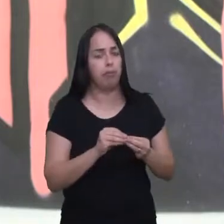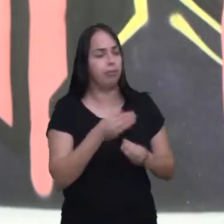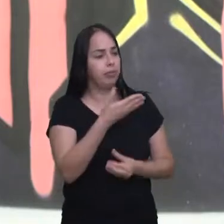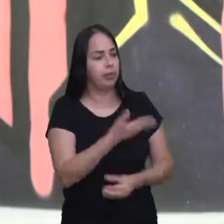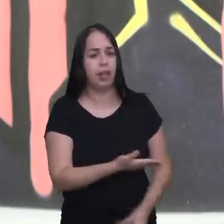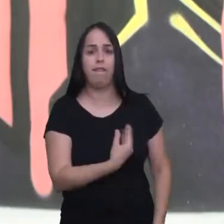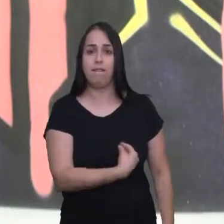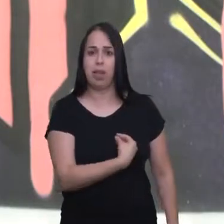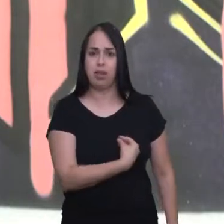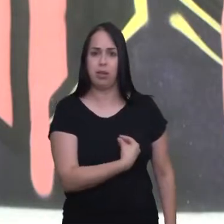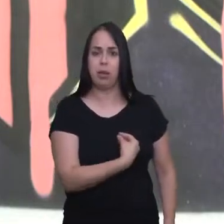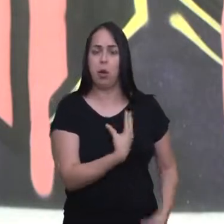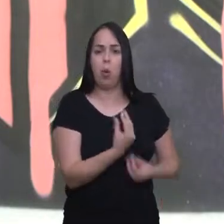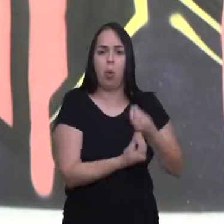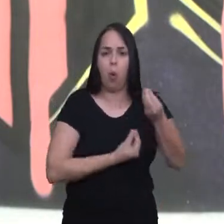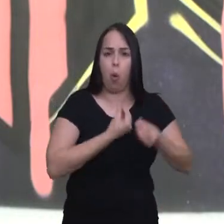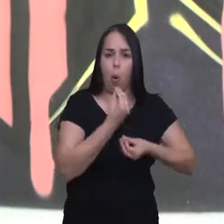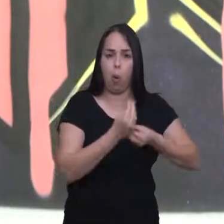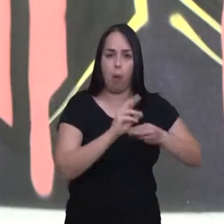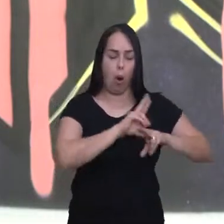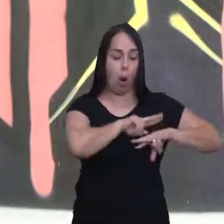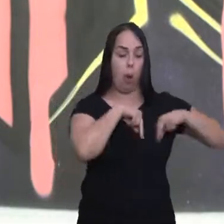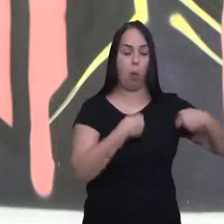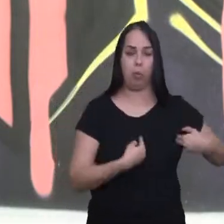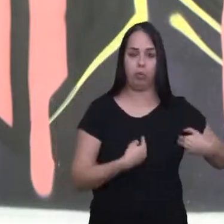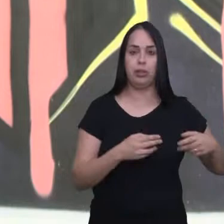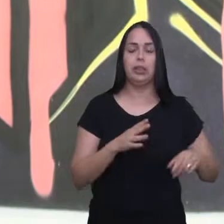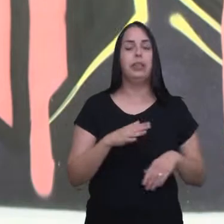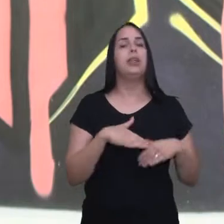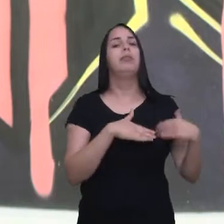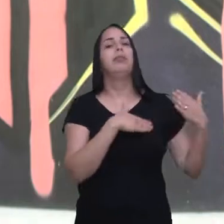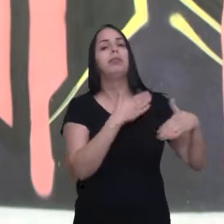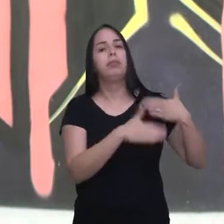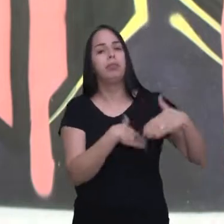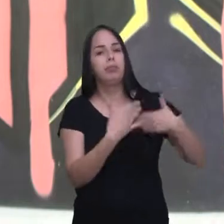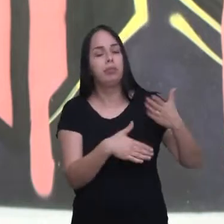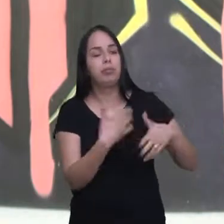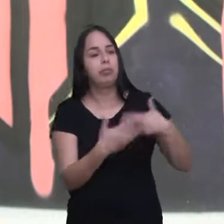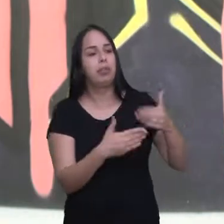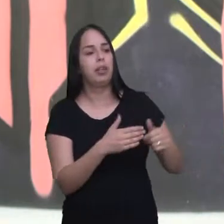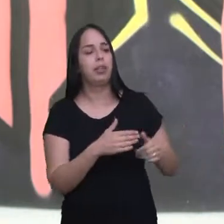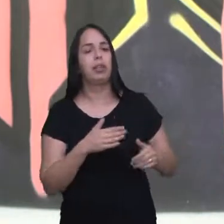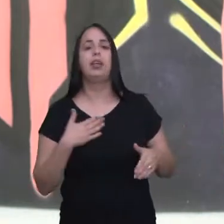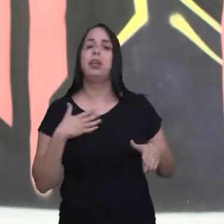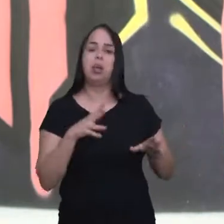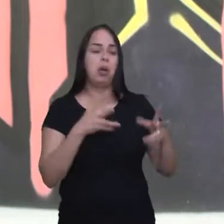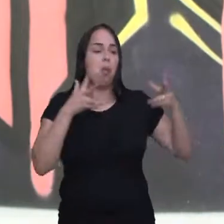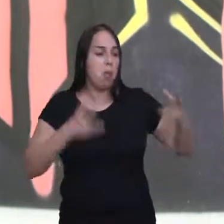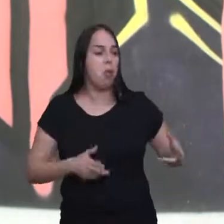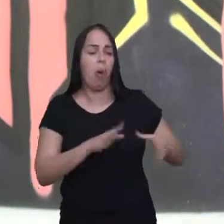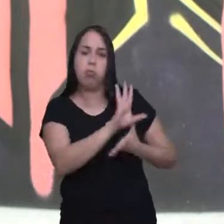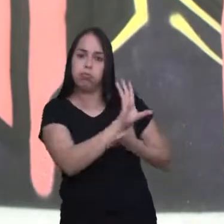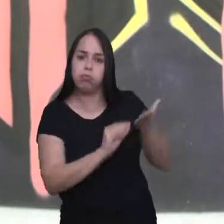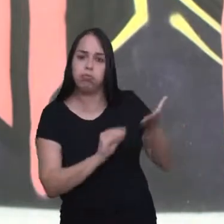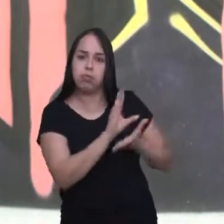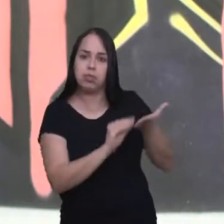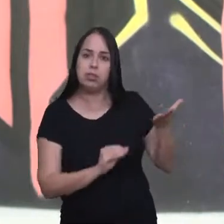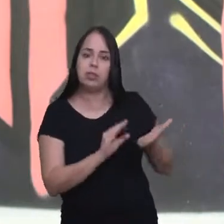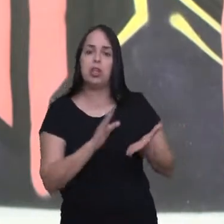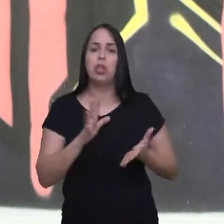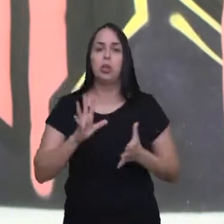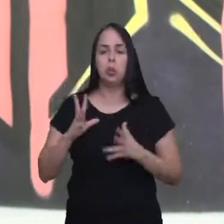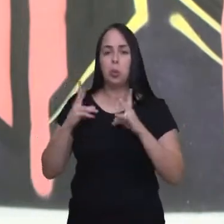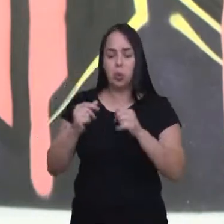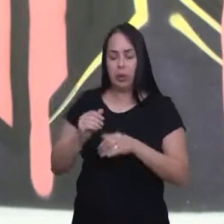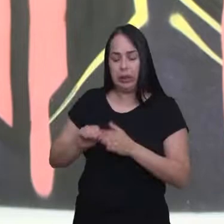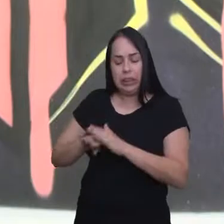estava tentando lidar com essa perda. E com o decorrer do tempo, eu passei a agir da mesma maneira. Tudo que me